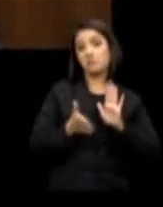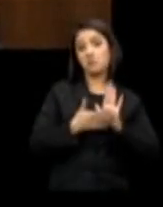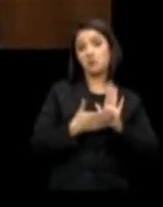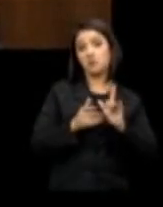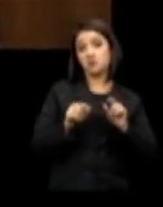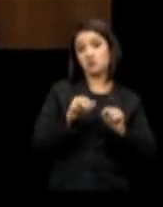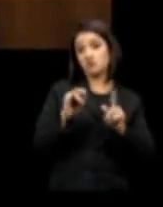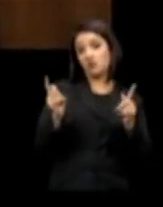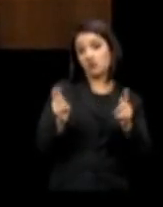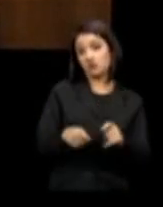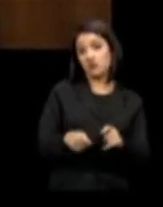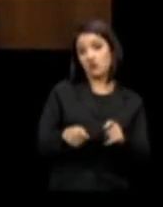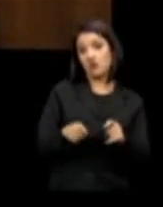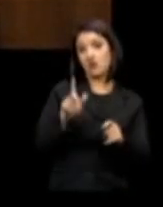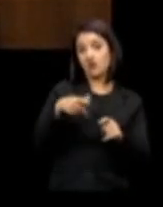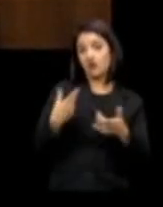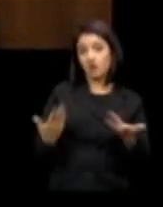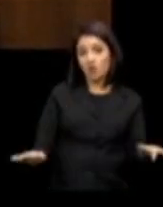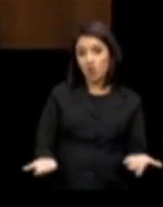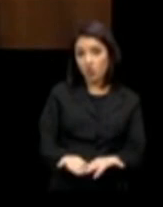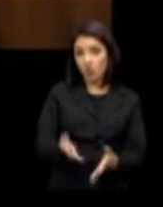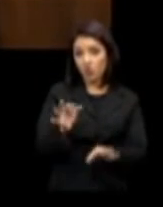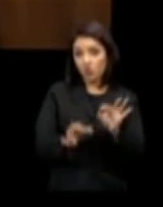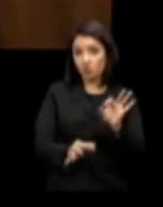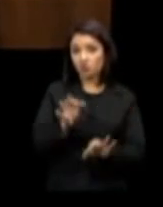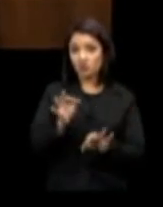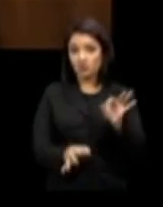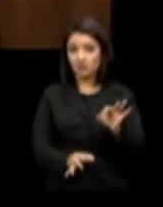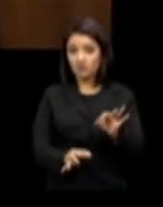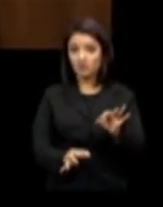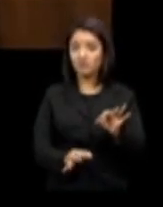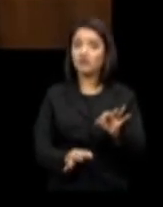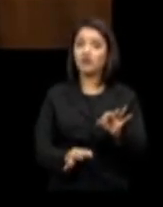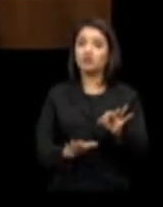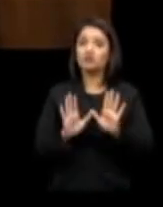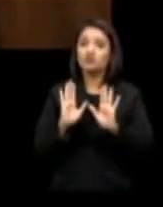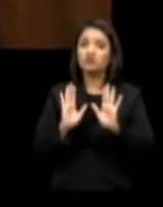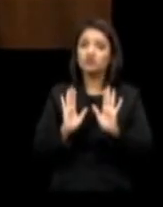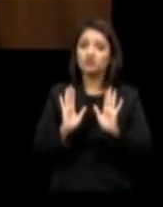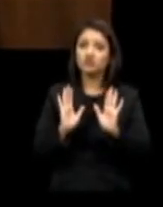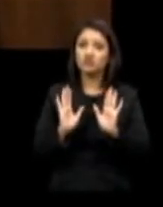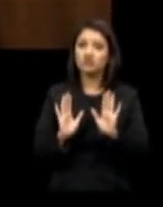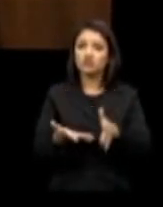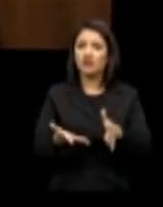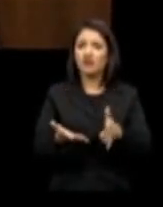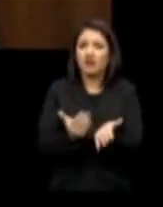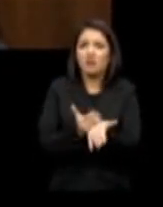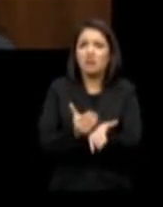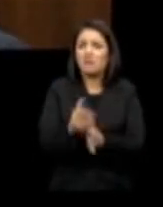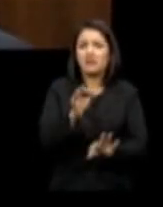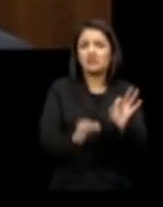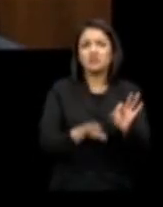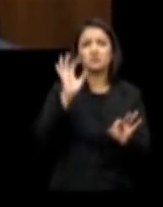permitido, que o presente julgamento seja, desde logo, convertido no julgamento do mérito da própria ADI.